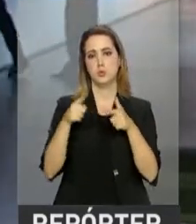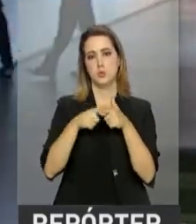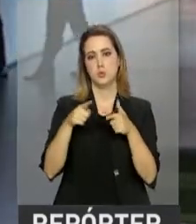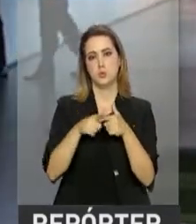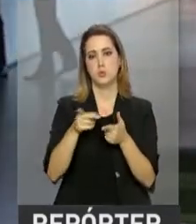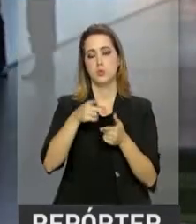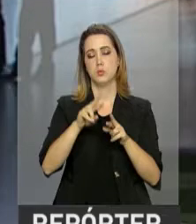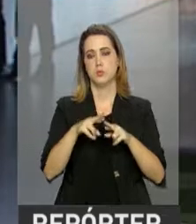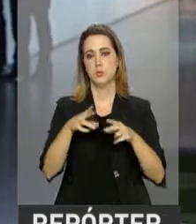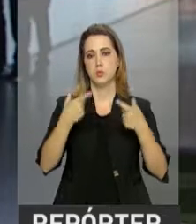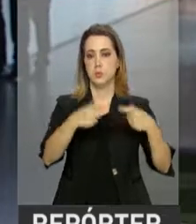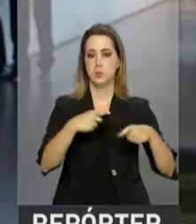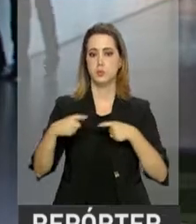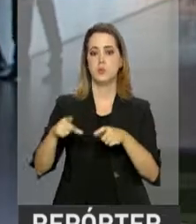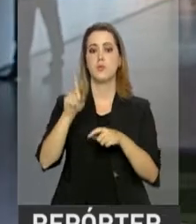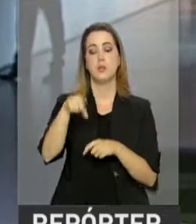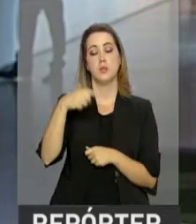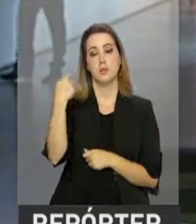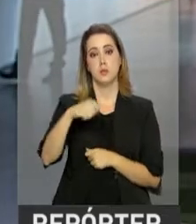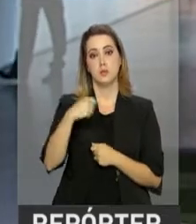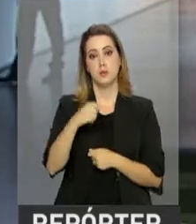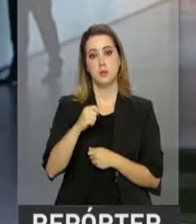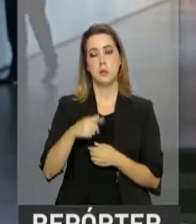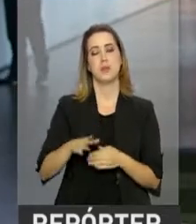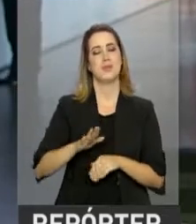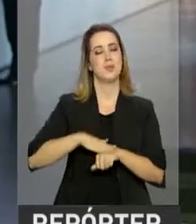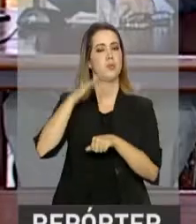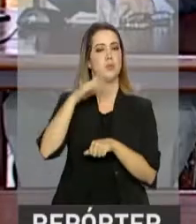José Serra, é preciso muito mais do que repressão.